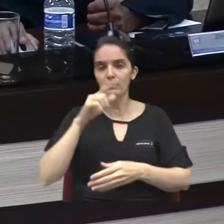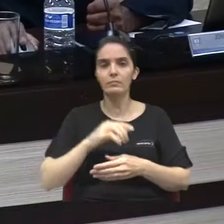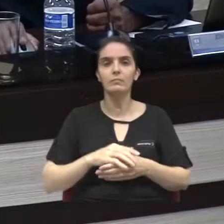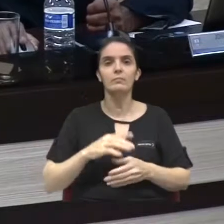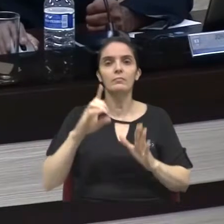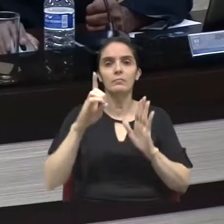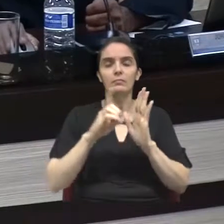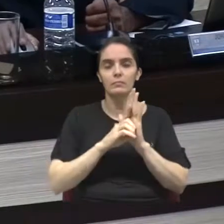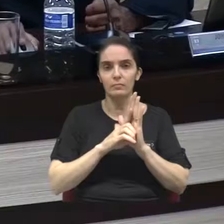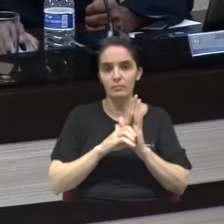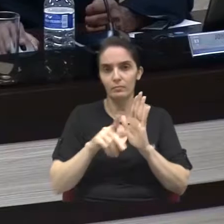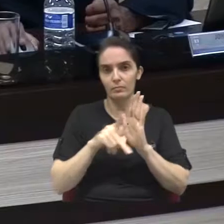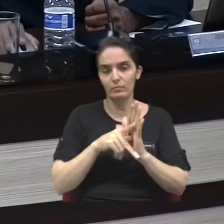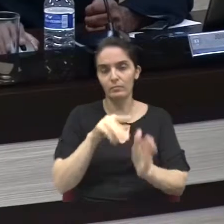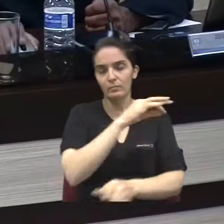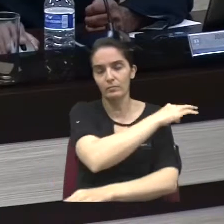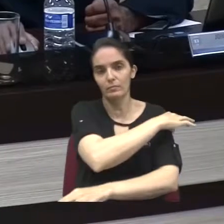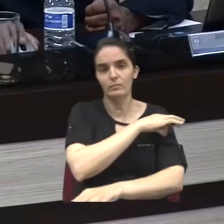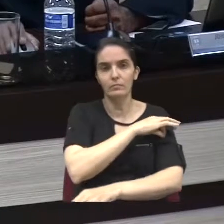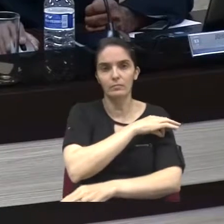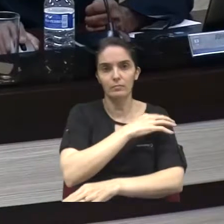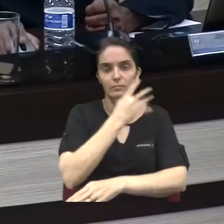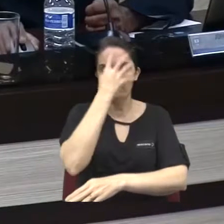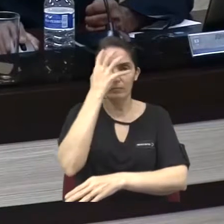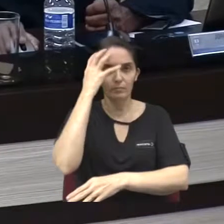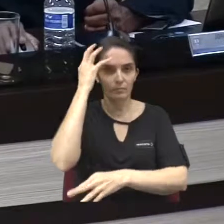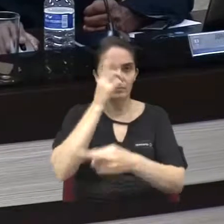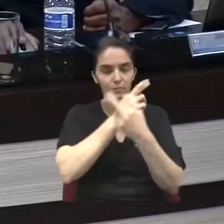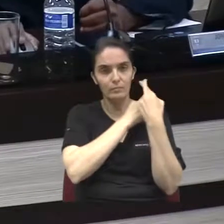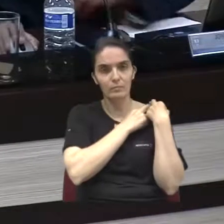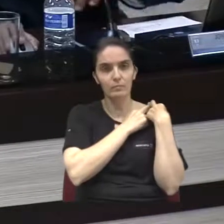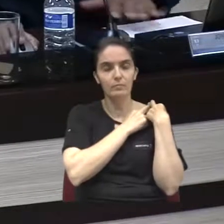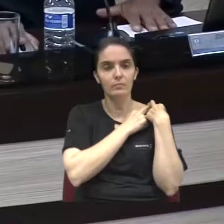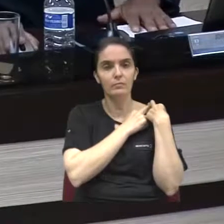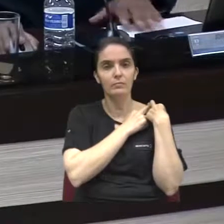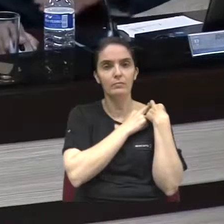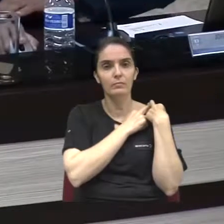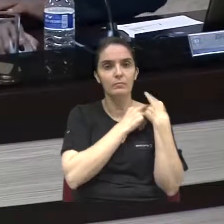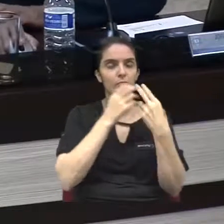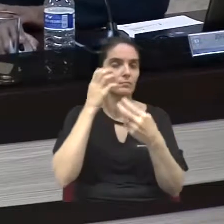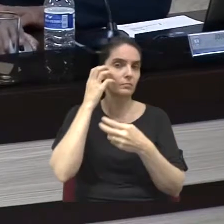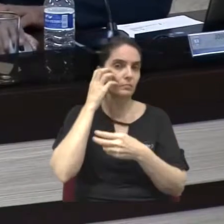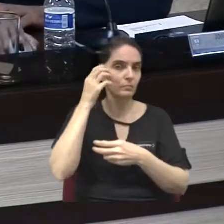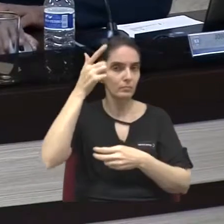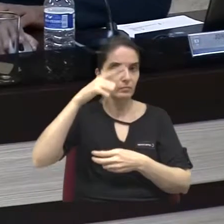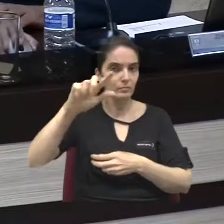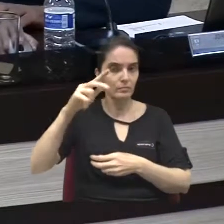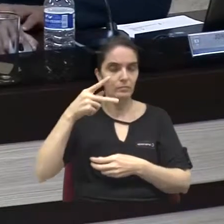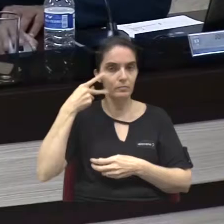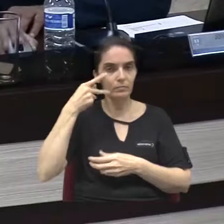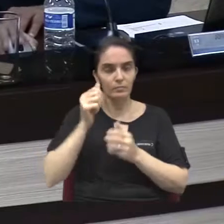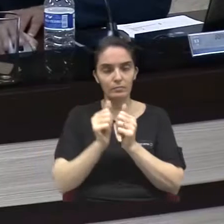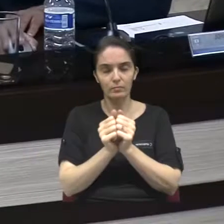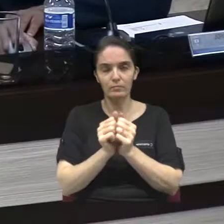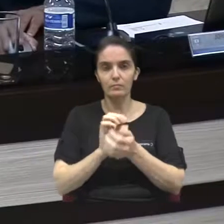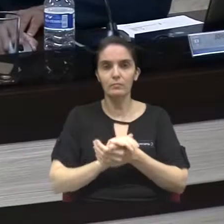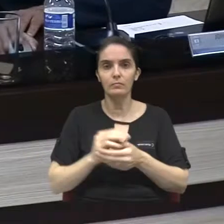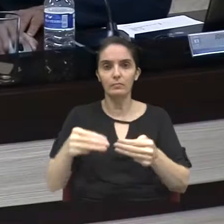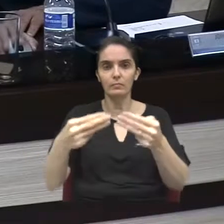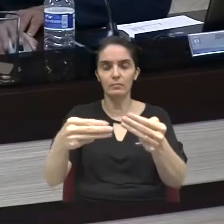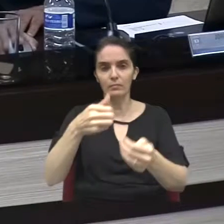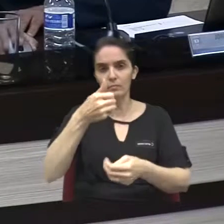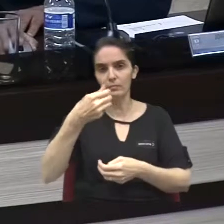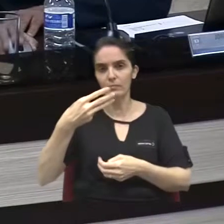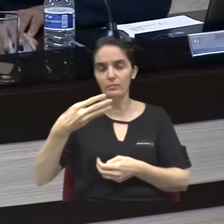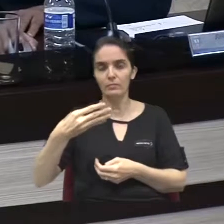prefeito Mário Celso Botion. Autoria, vereador Marcelo Rossi e outros vereadores. A moção 143/19